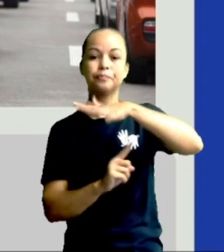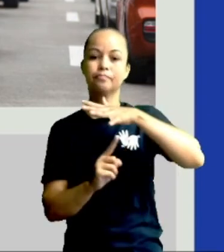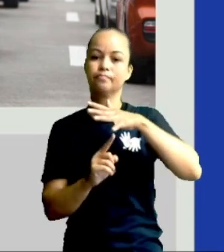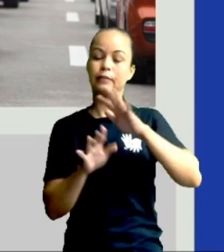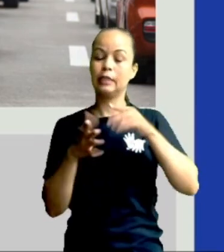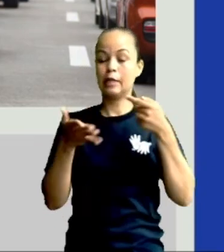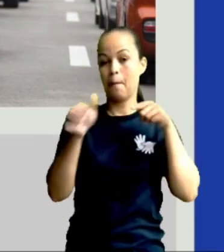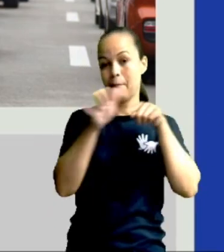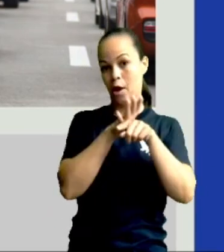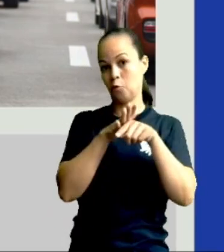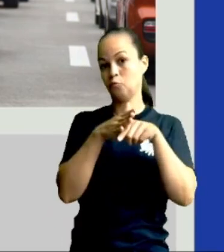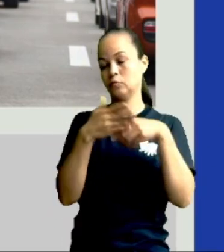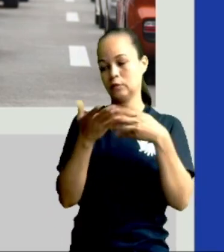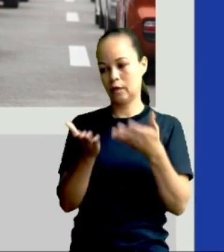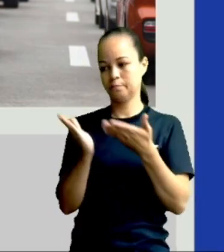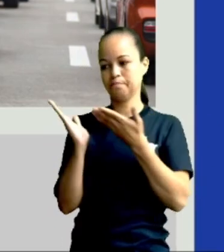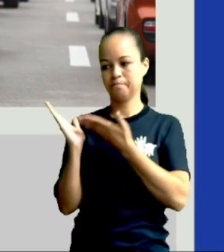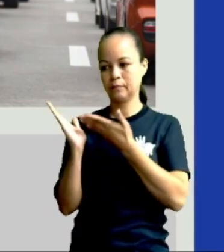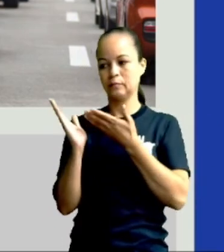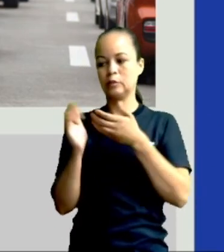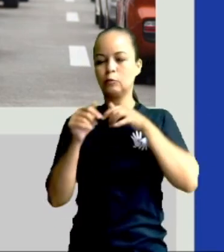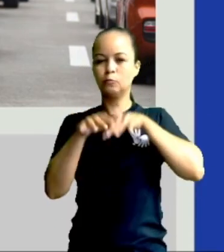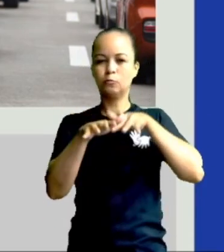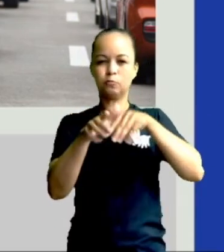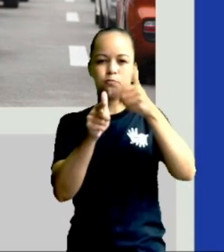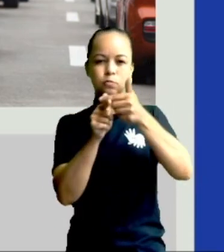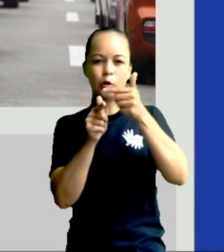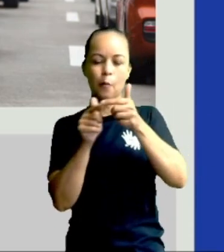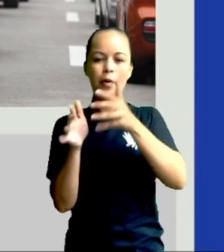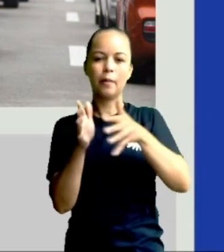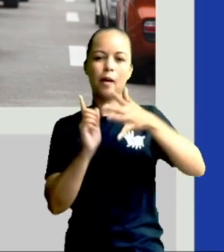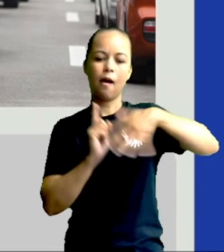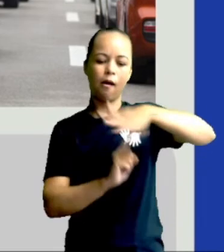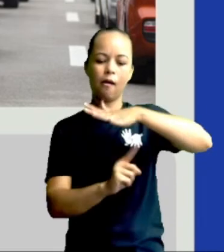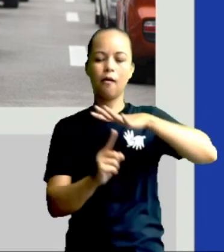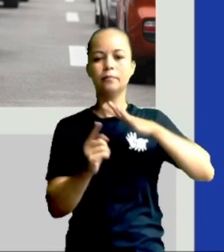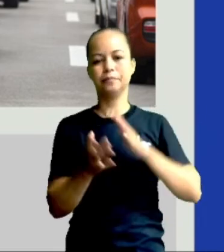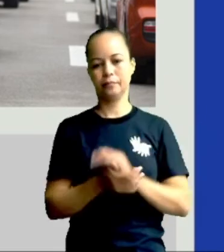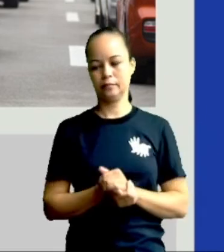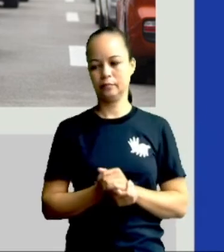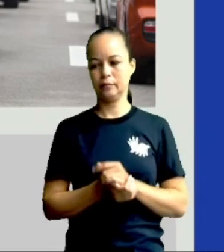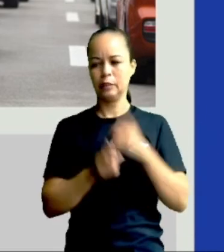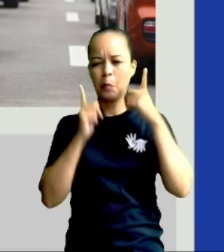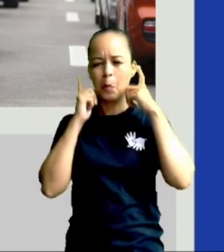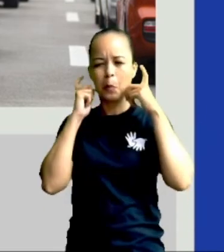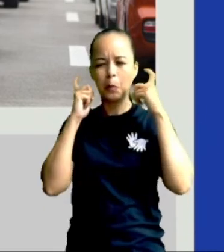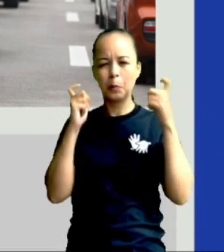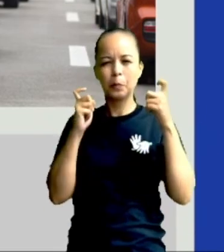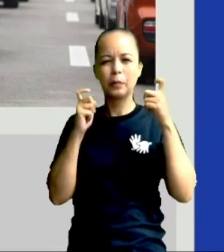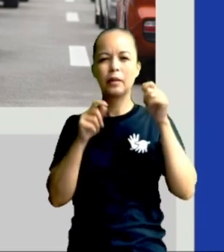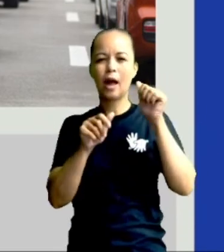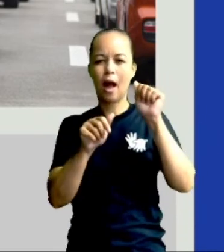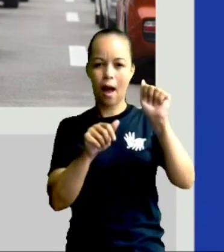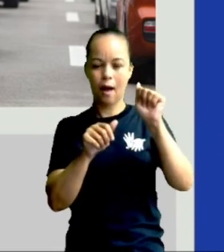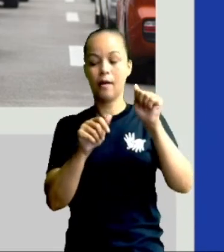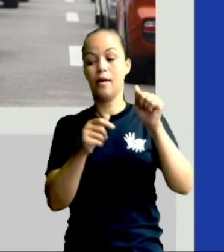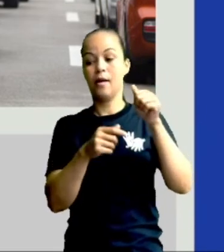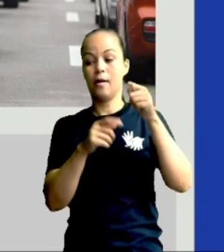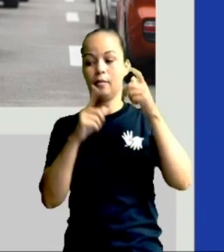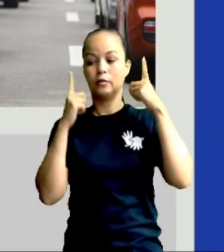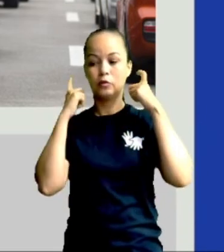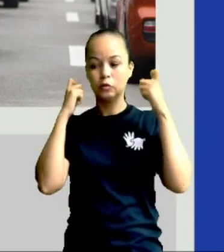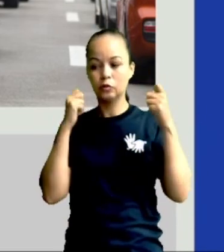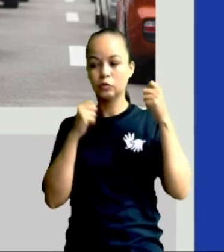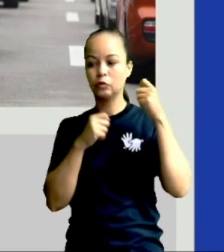do trânsito no meio ambiente? Letra A, poluição do ar, sonora, lixo, desmatamento e alto nível